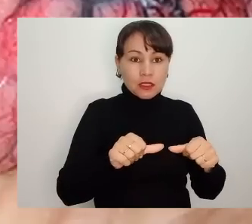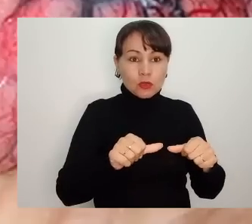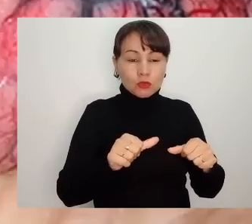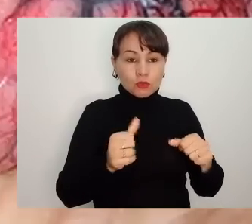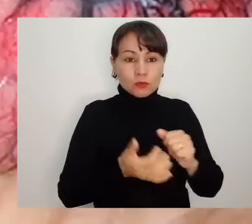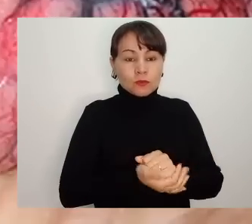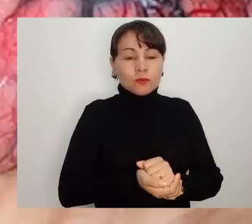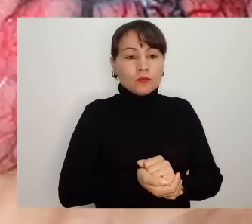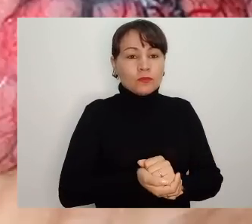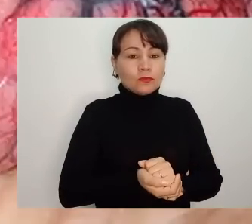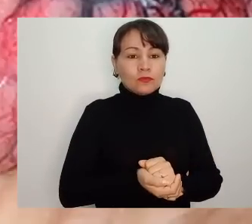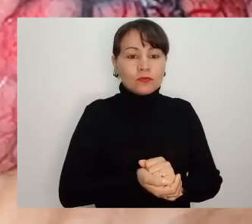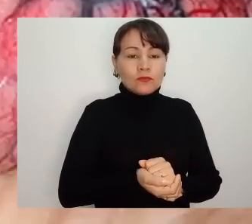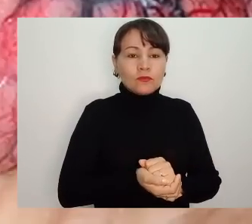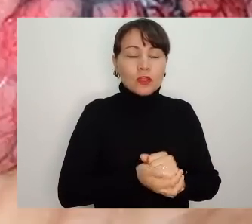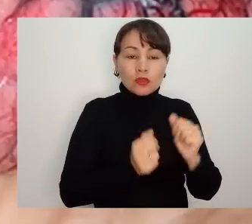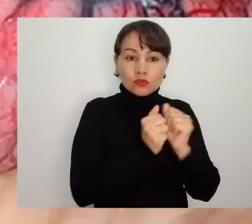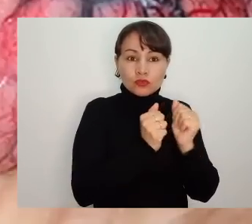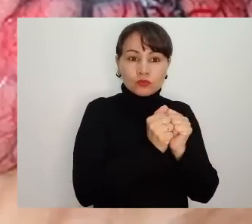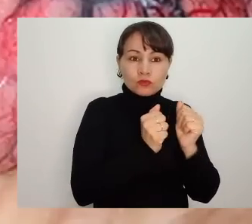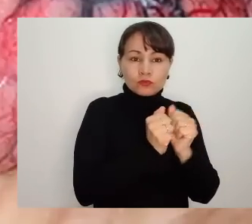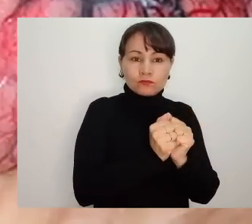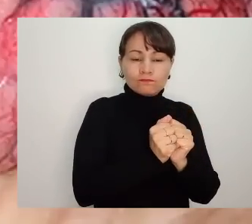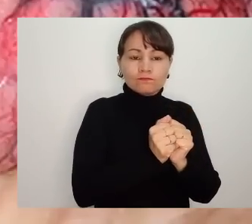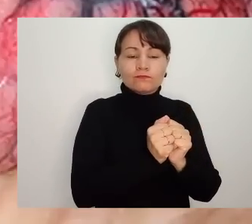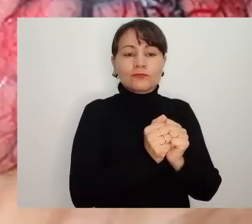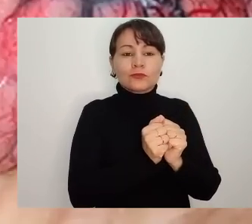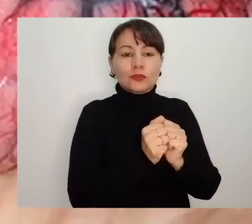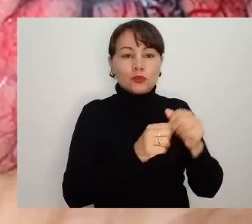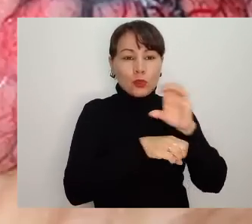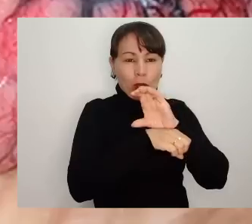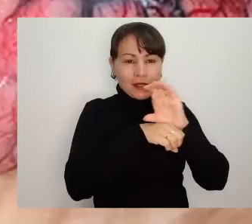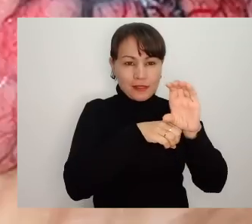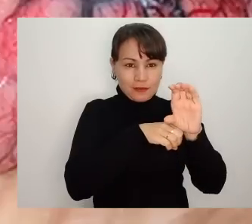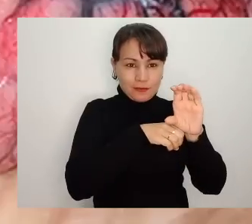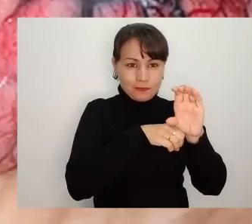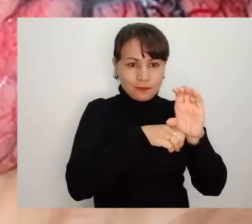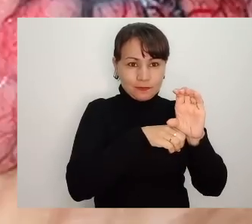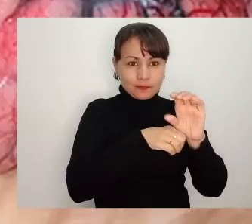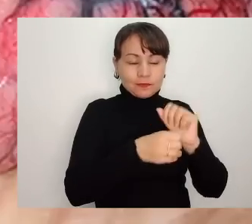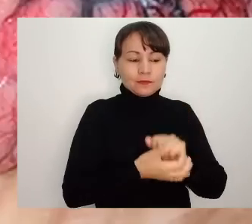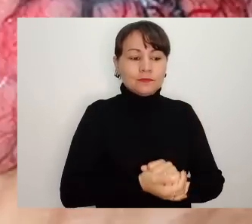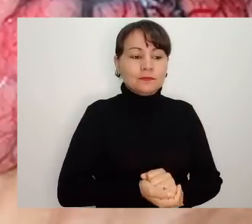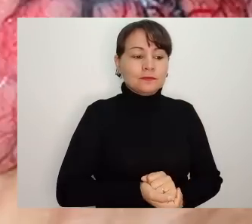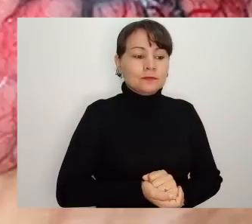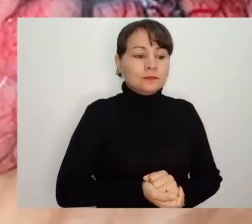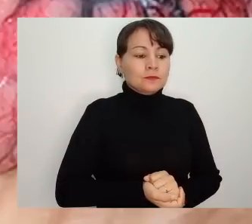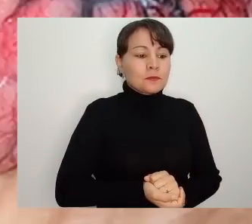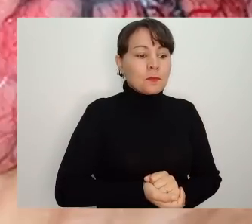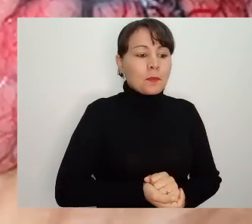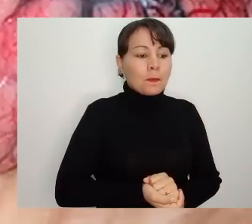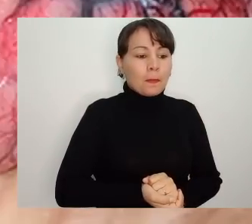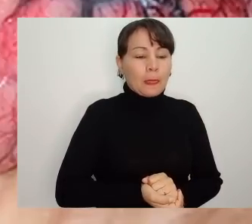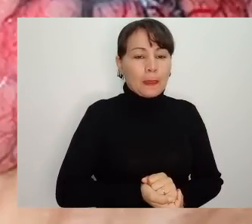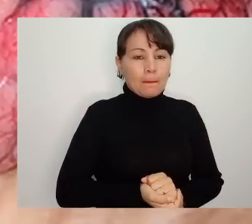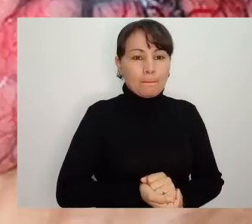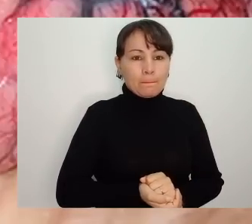estão localizados na substância cinzenta. Tá?